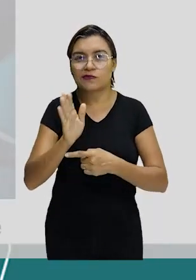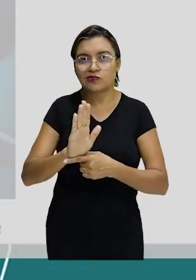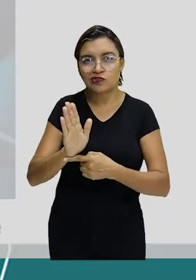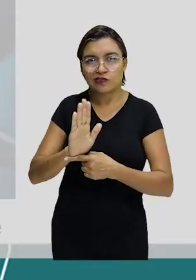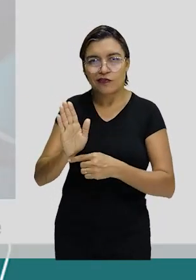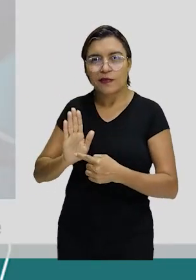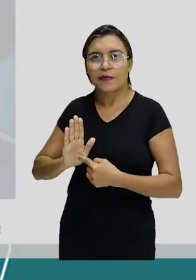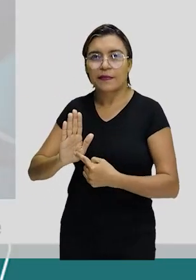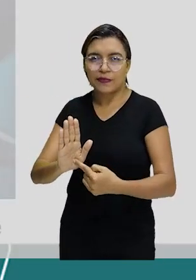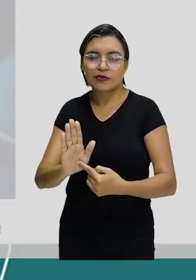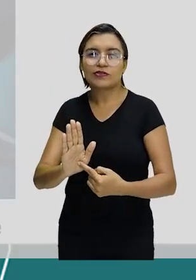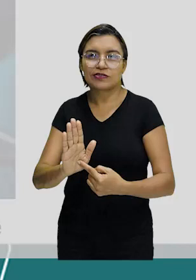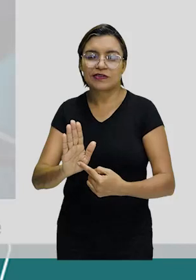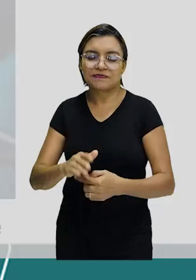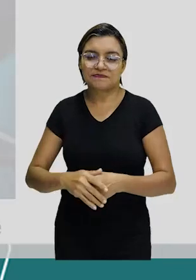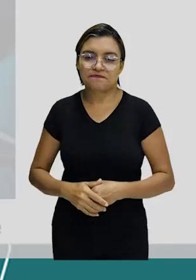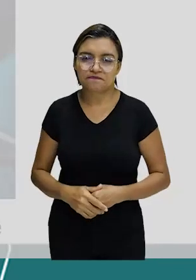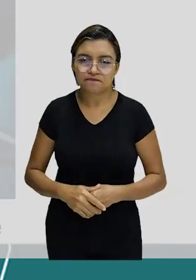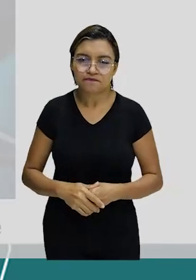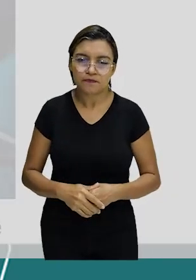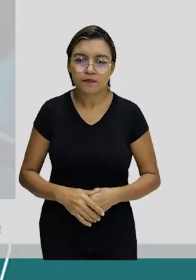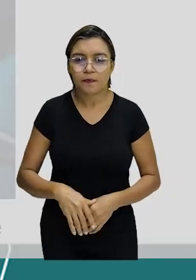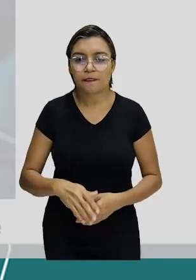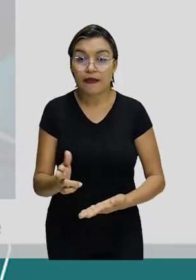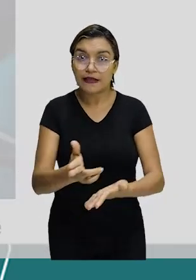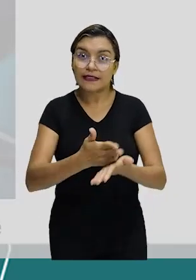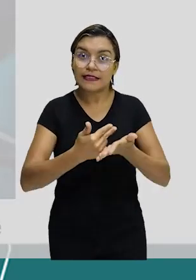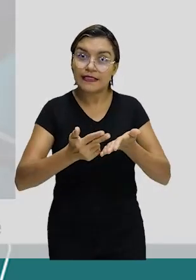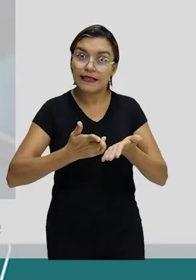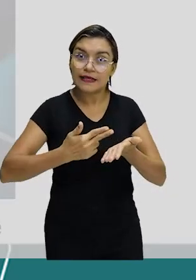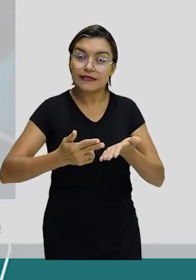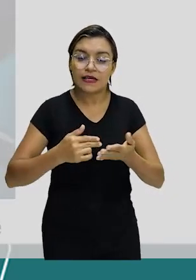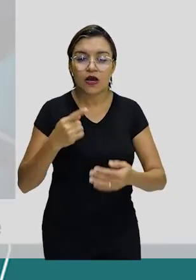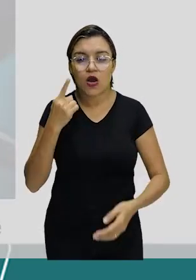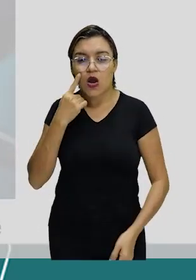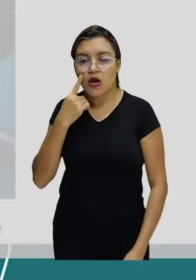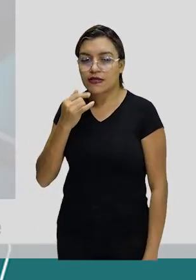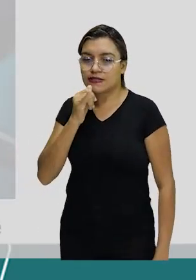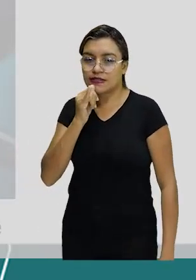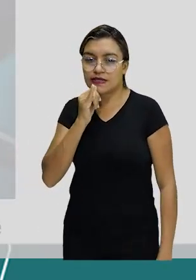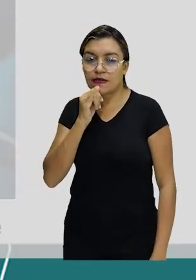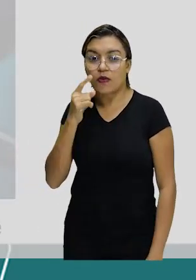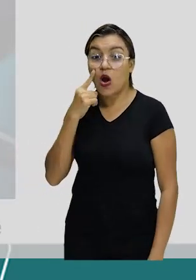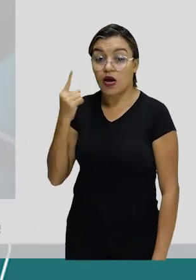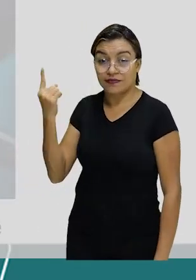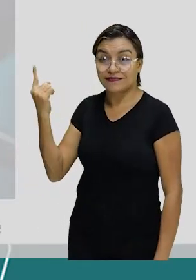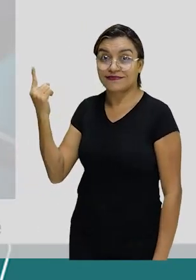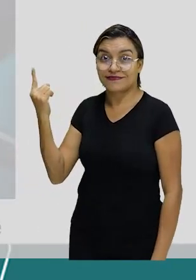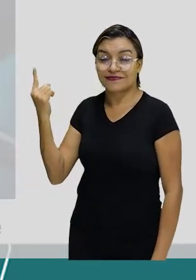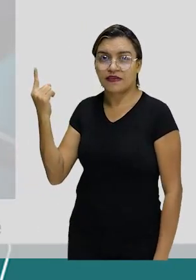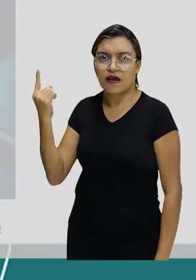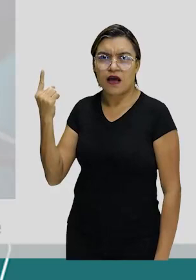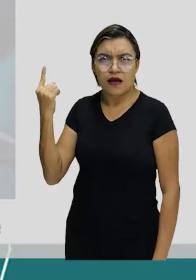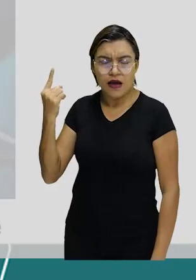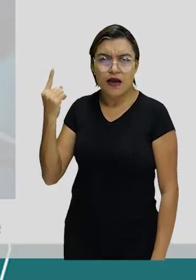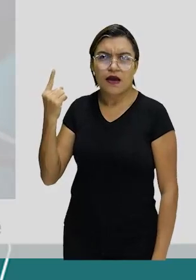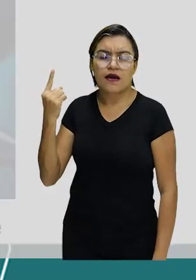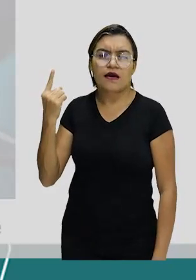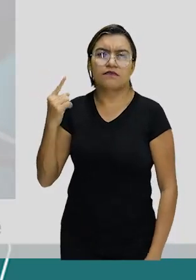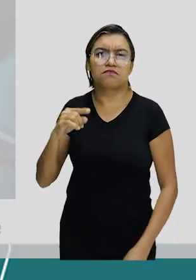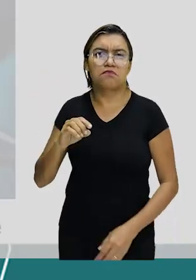questão da manifestação da cultura popular. Desenhos. Tá? Então, por exemplo, Simpsons está há mais de 30